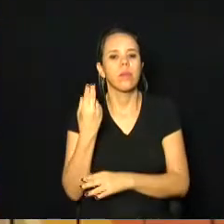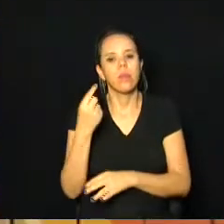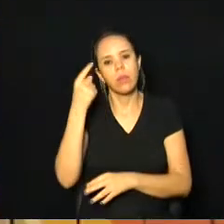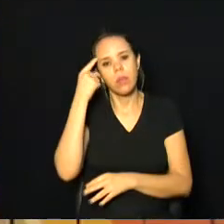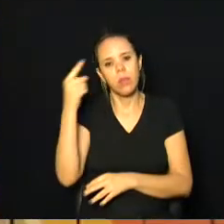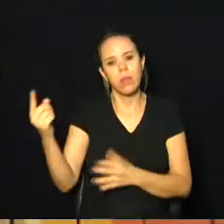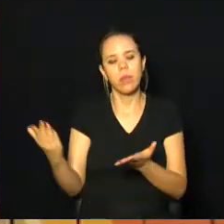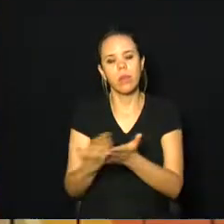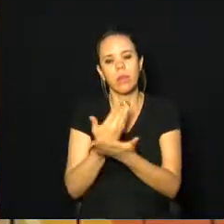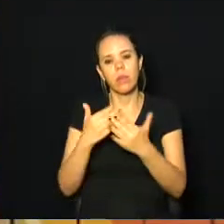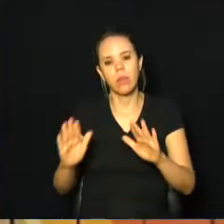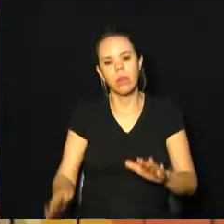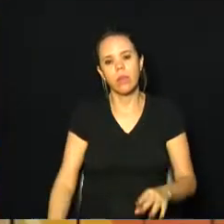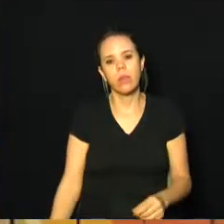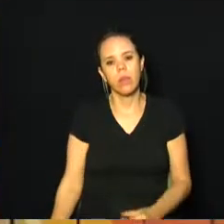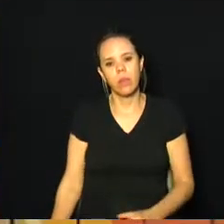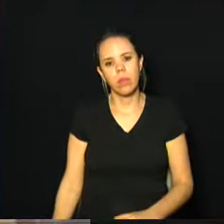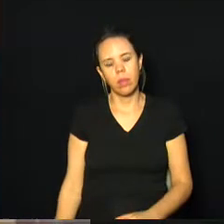ideia de lançar um livro?